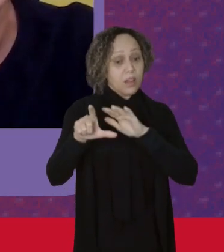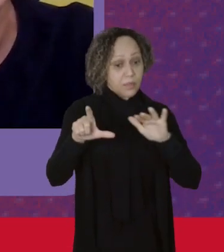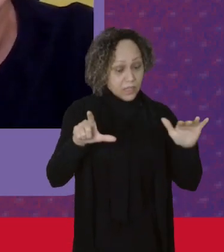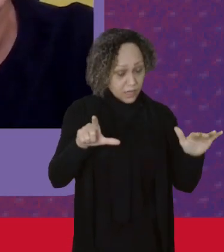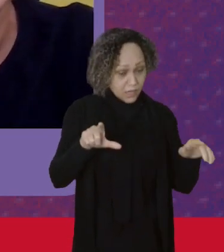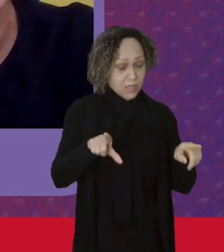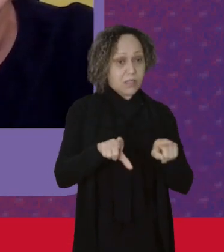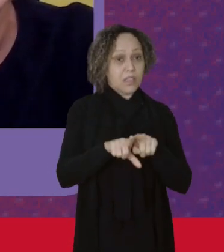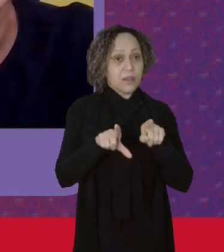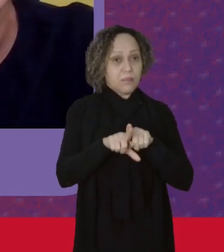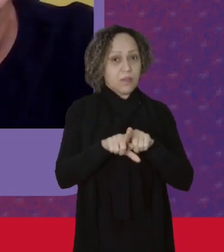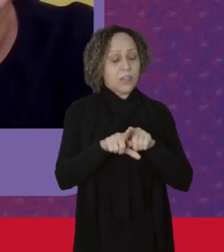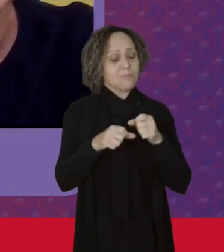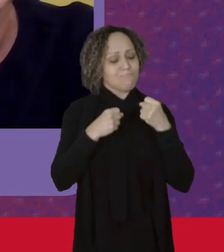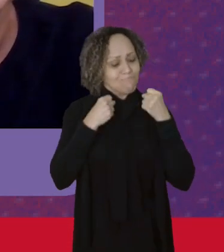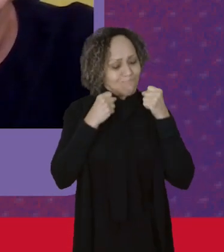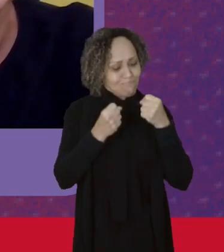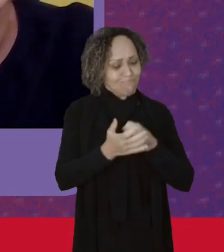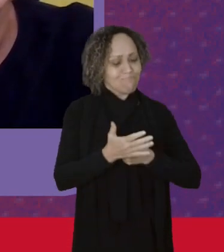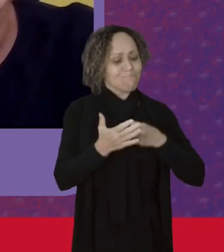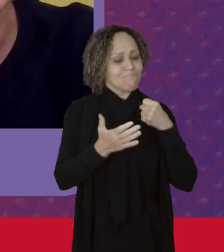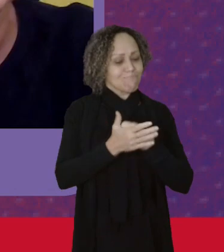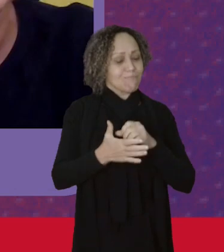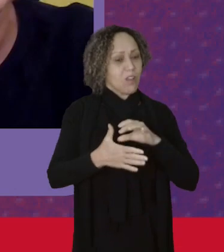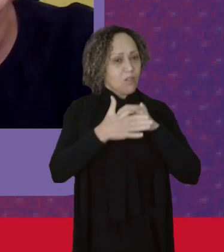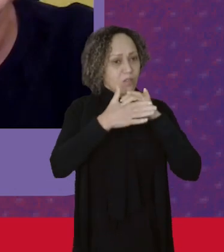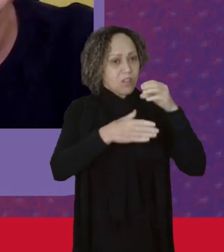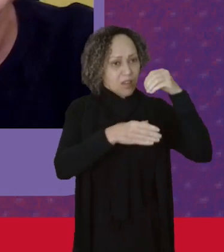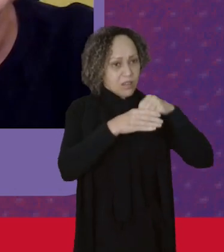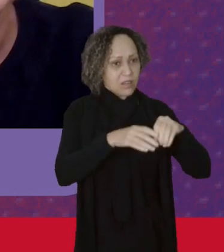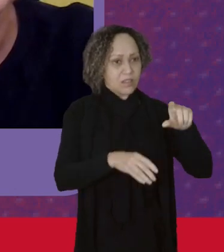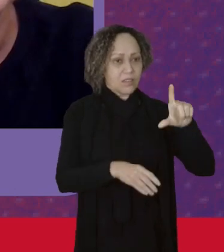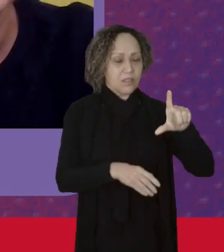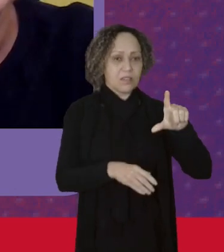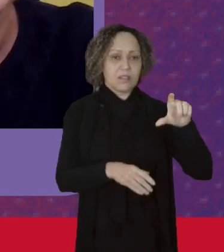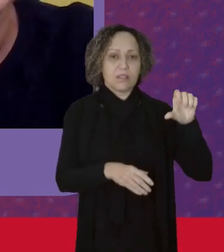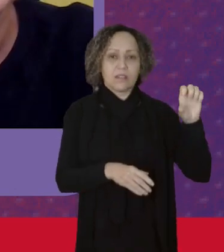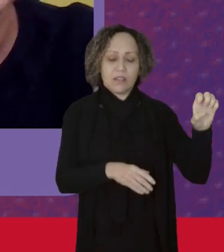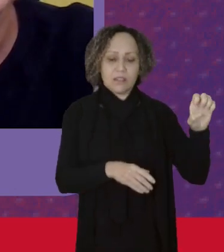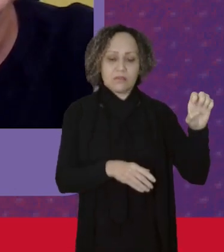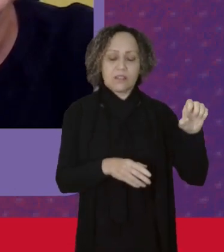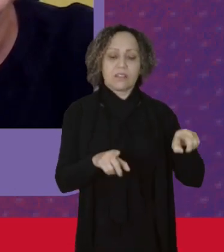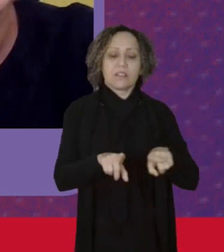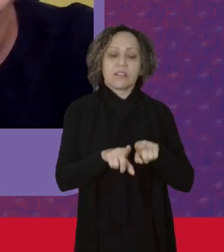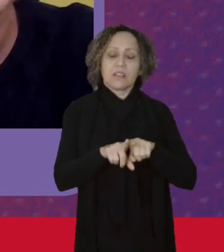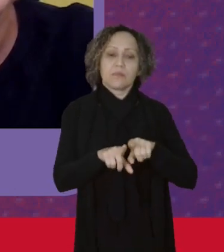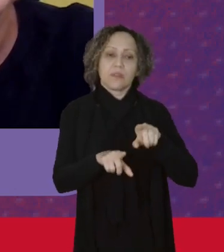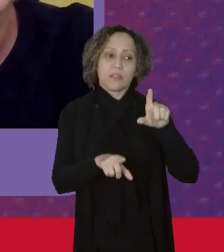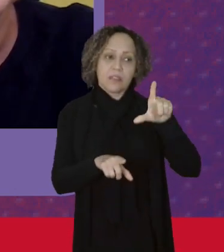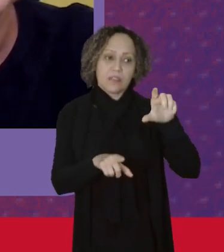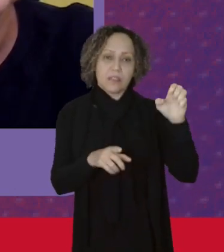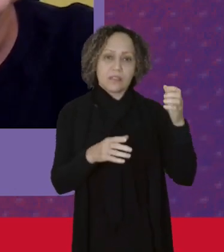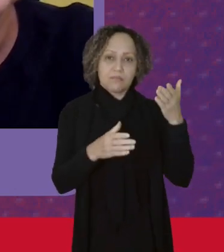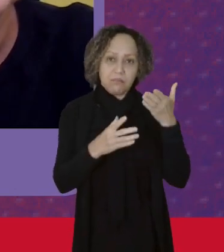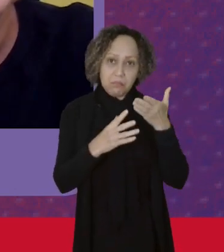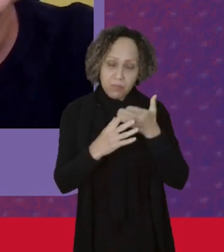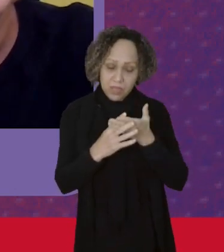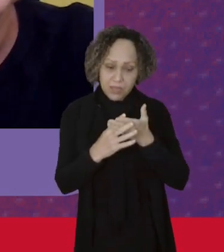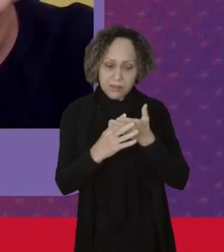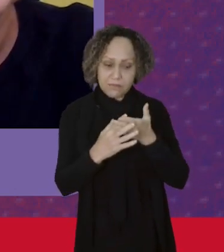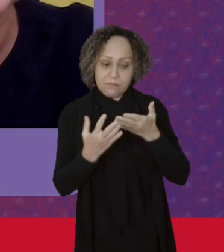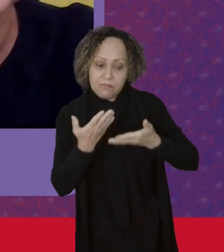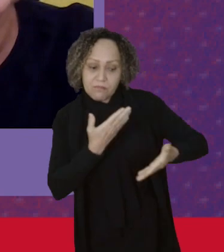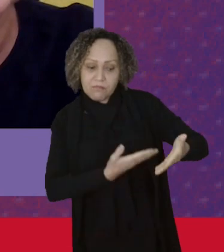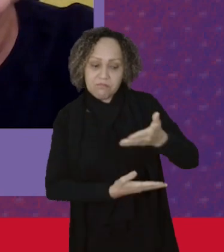de Lésbicas, a LBL, e da rede Lesbi, e que é de ativistas